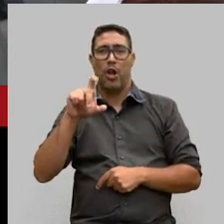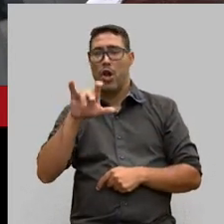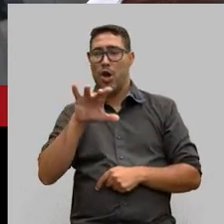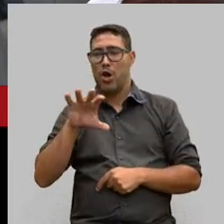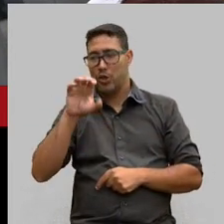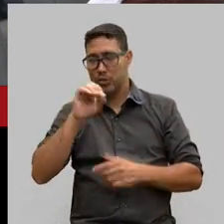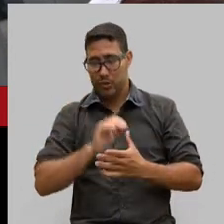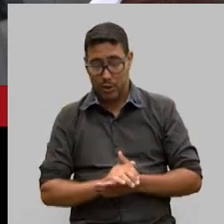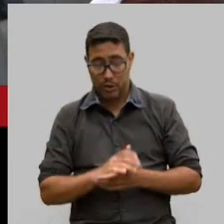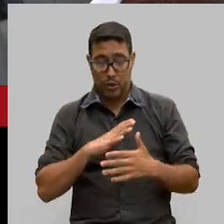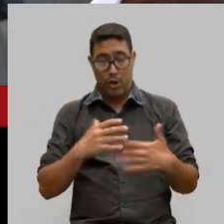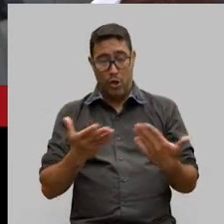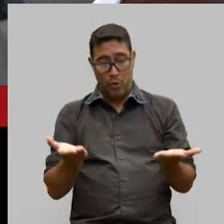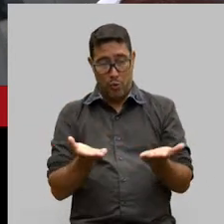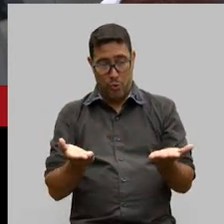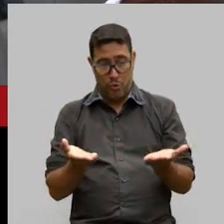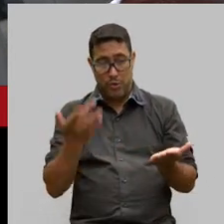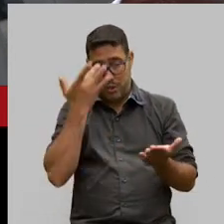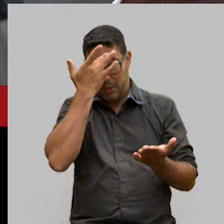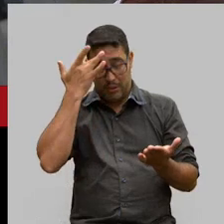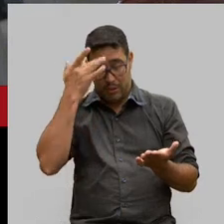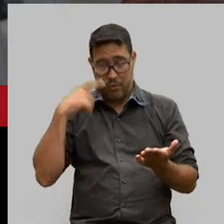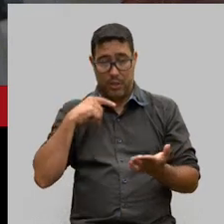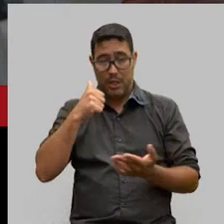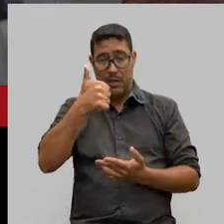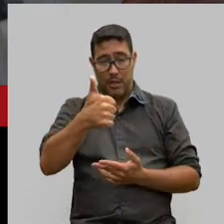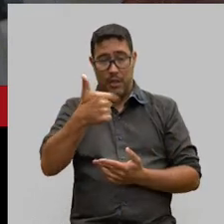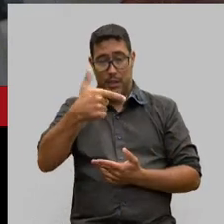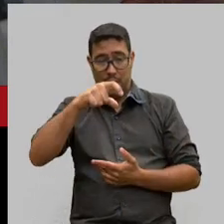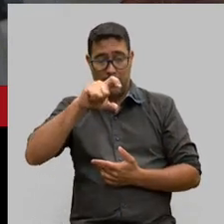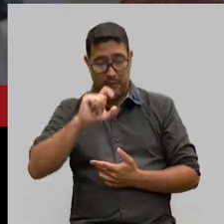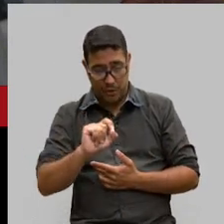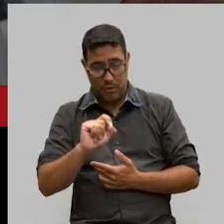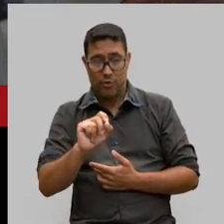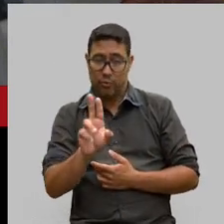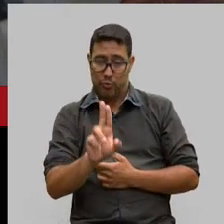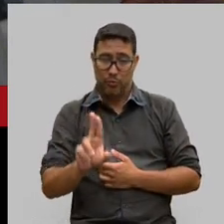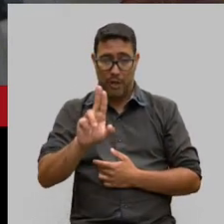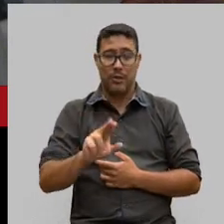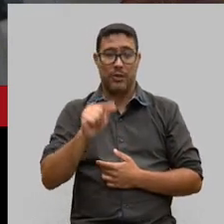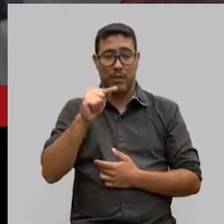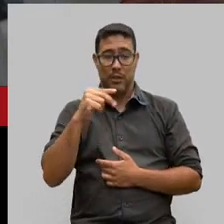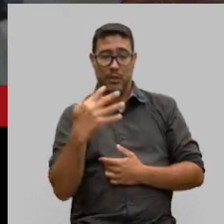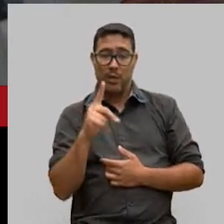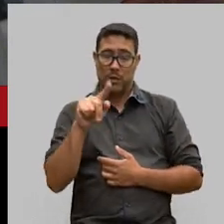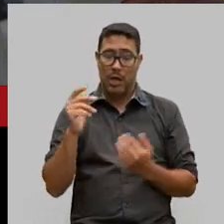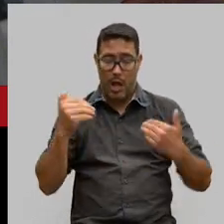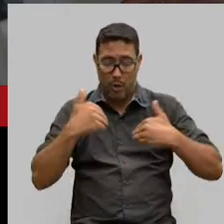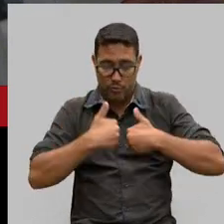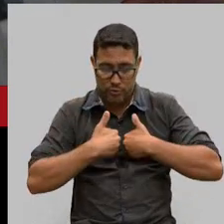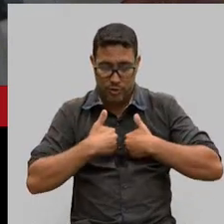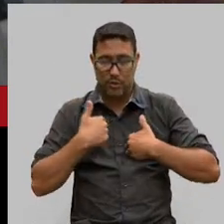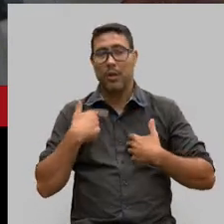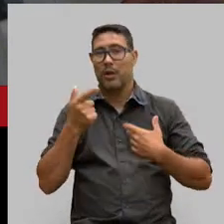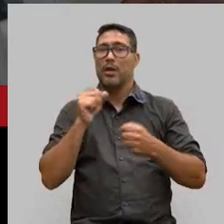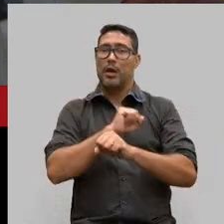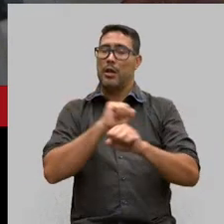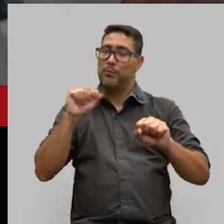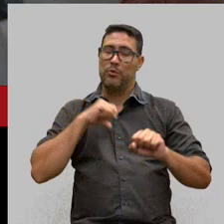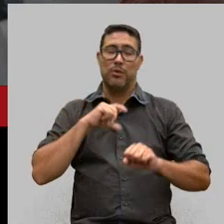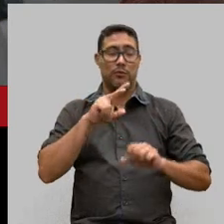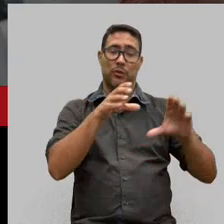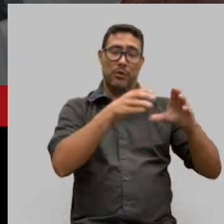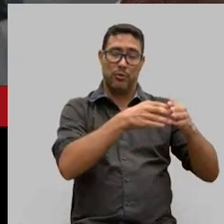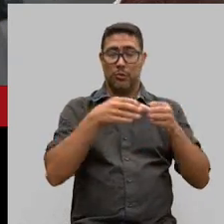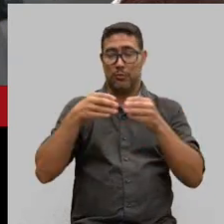a entidade tem 120 usuários 74 são autistas não temos condições de ter duas equipes para avaliar uma